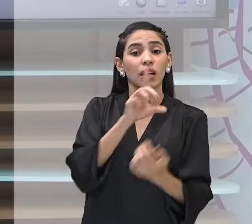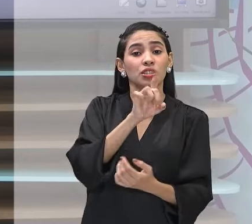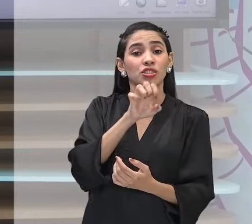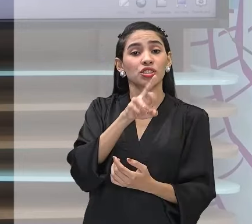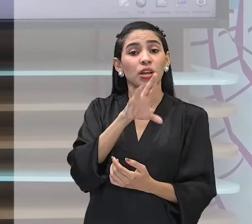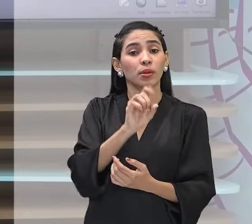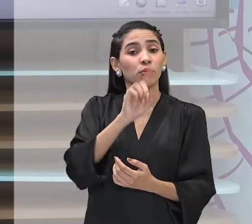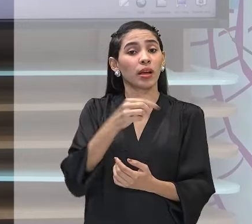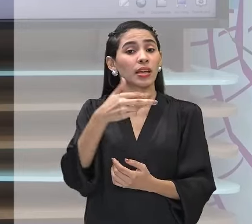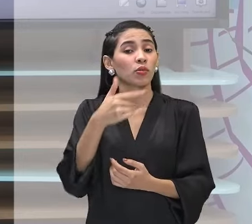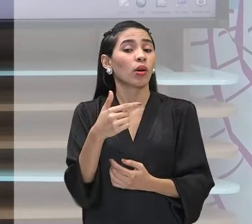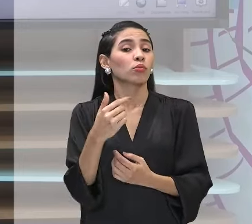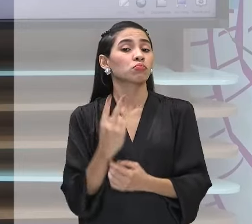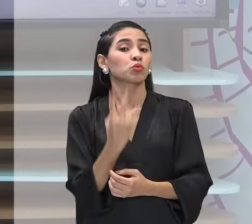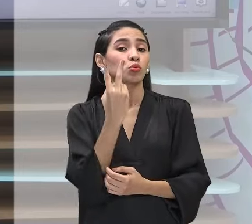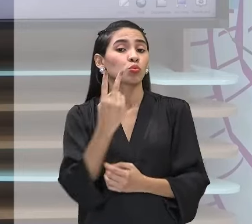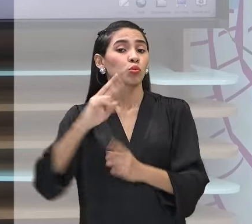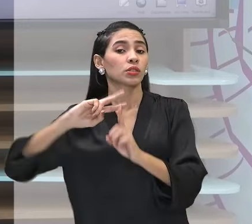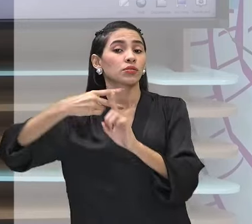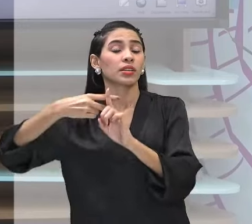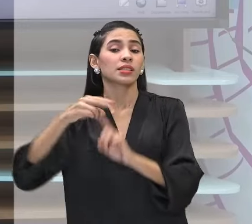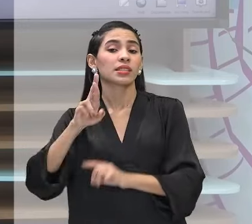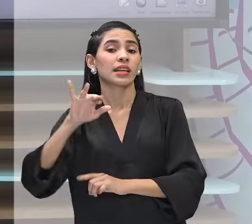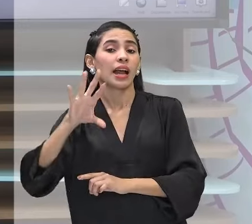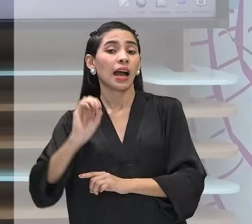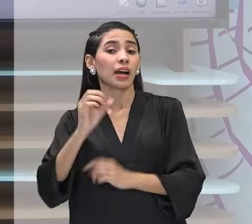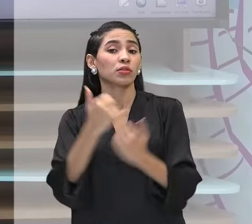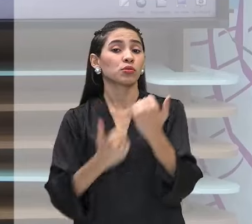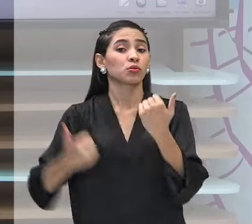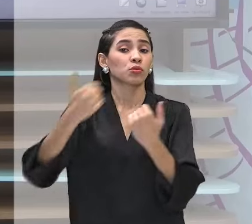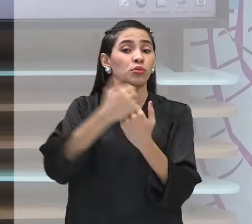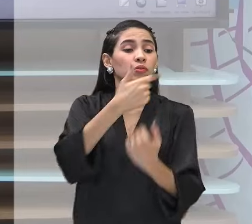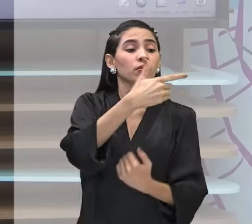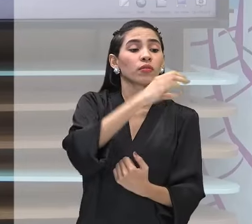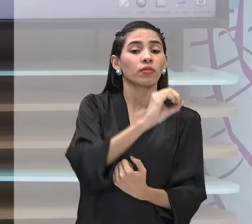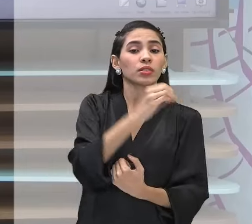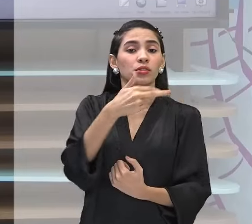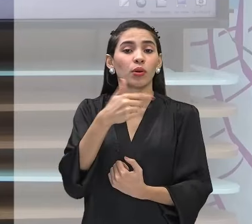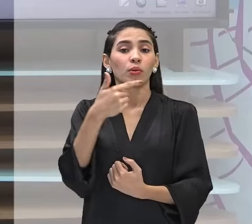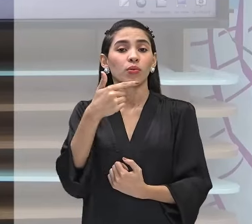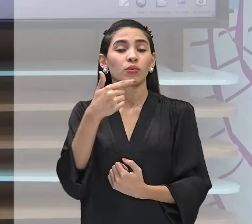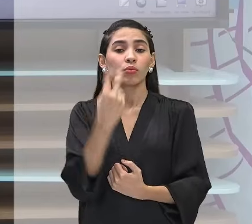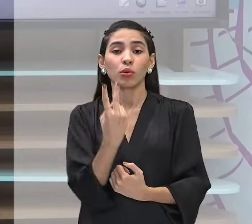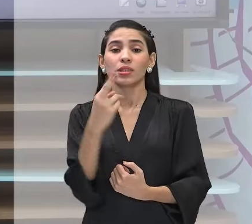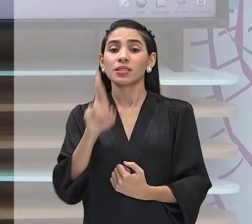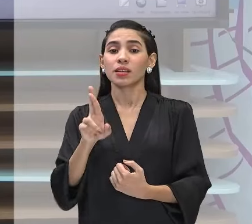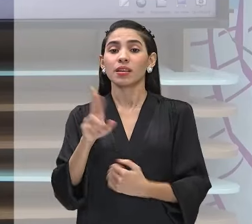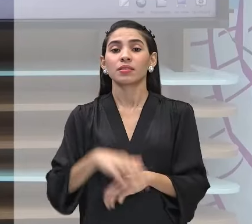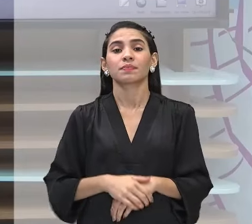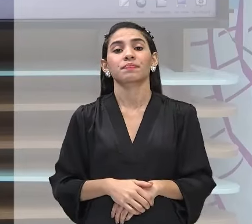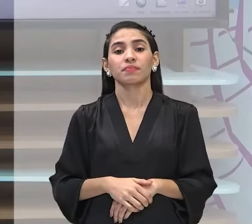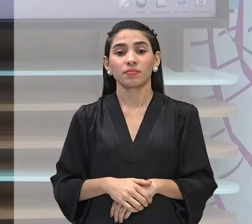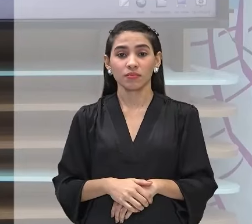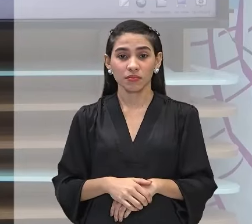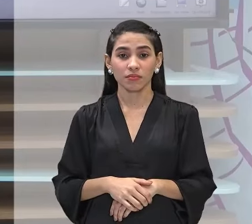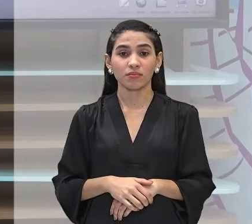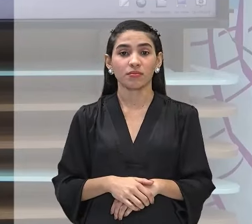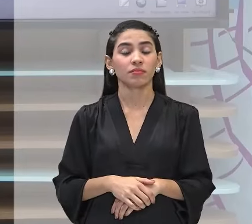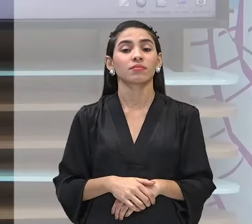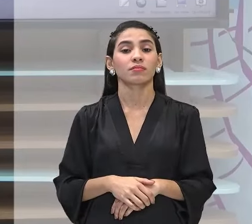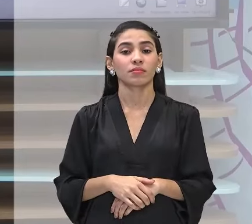raio então substituindo 20 = 2R r o 2